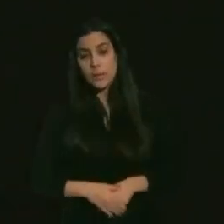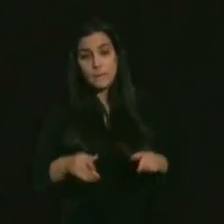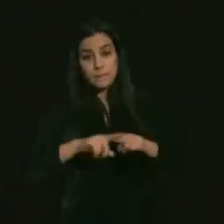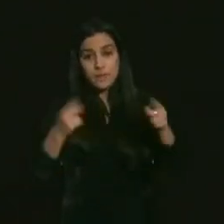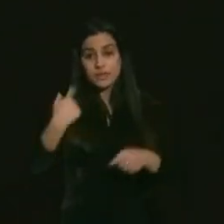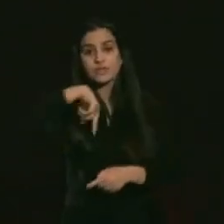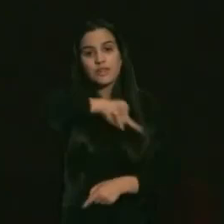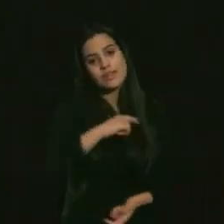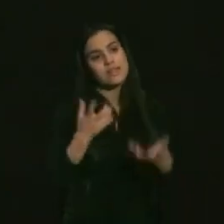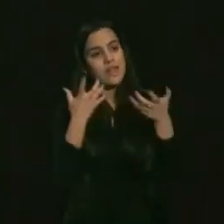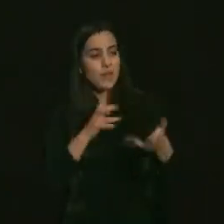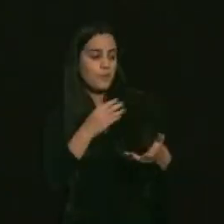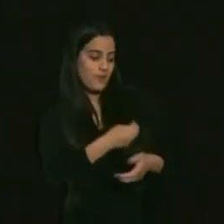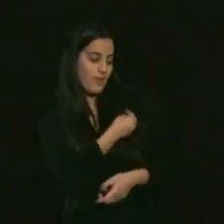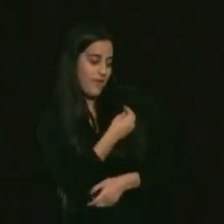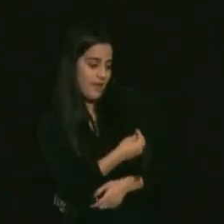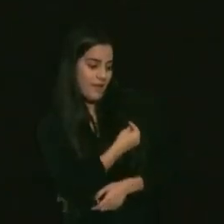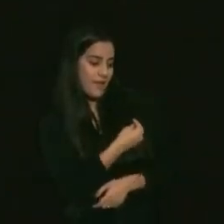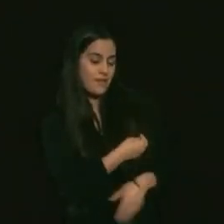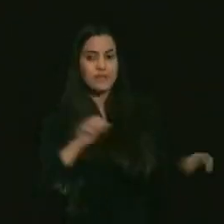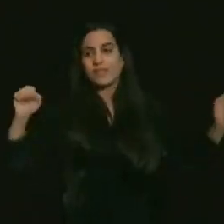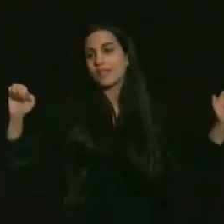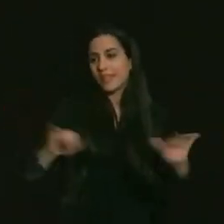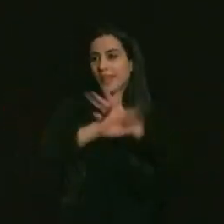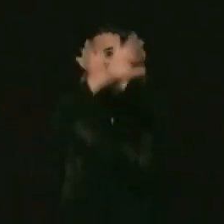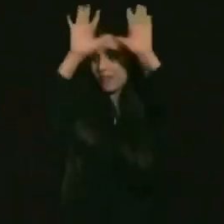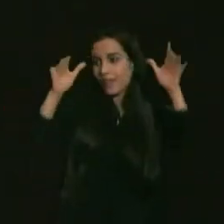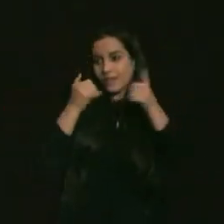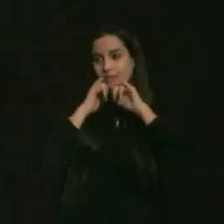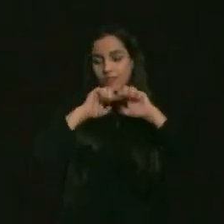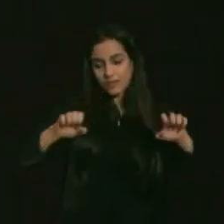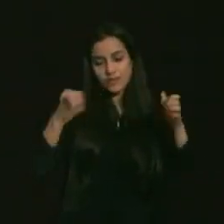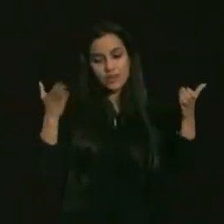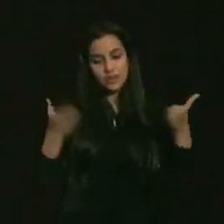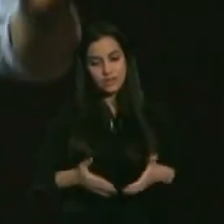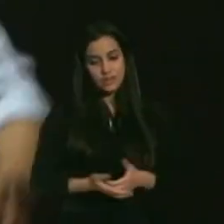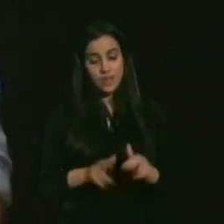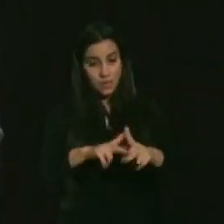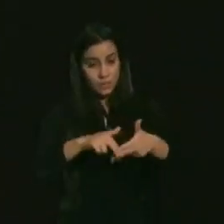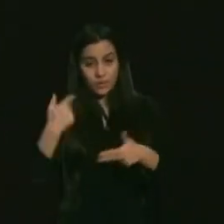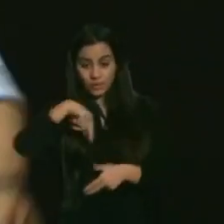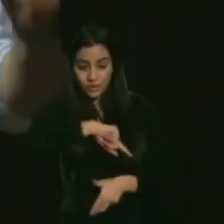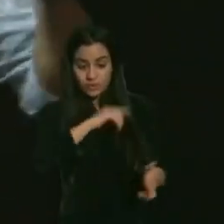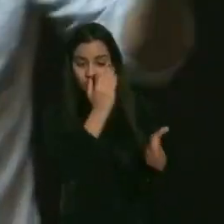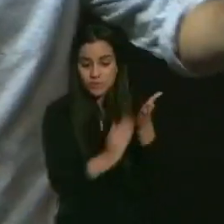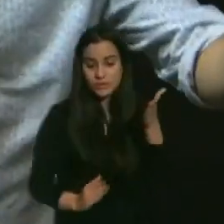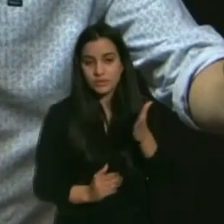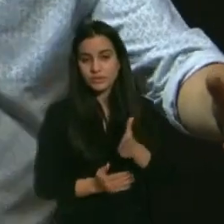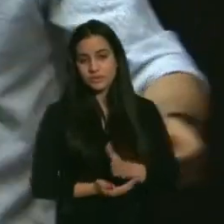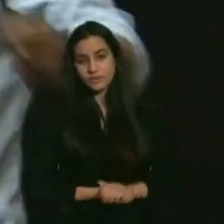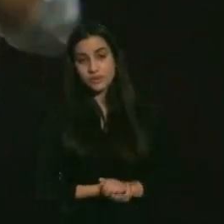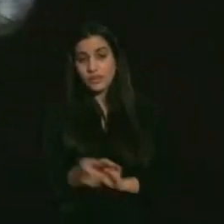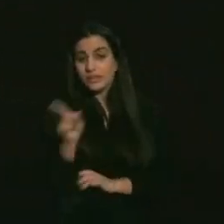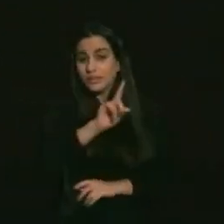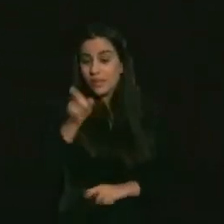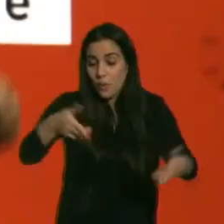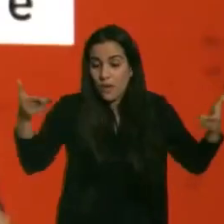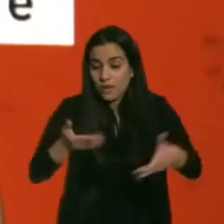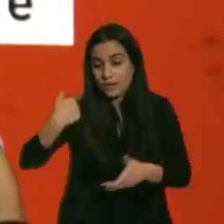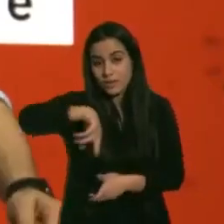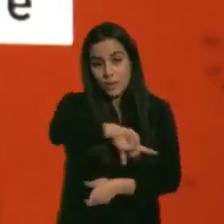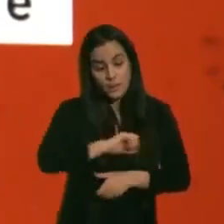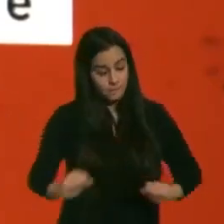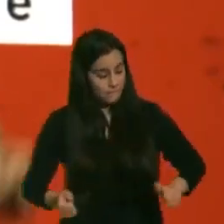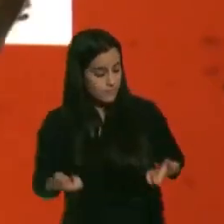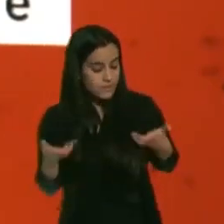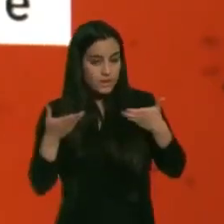nós queremos viver a glória do evangelho aqui, e é por isso que estamos perdidos. Não, aqui nós